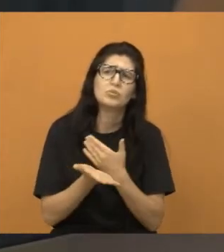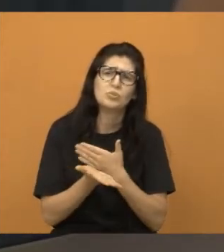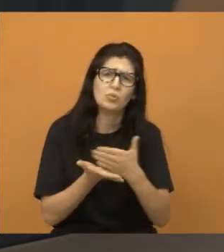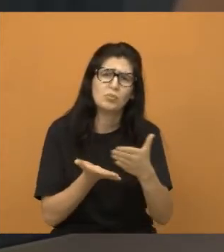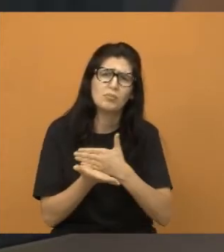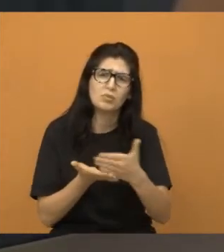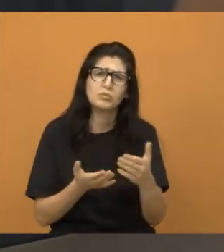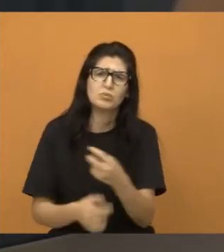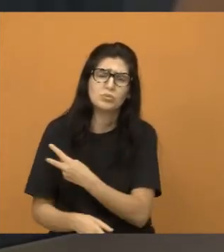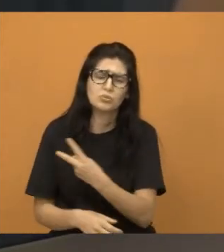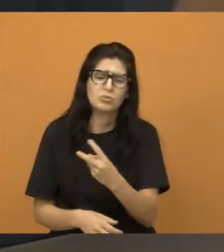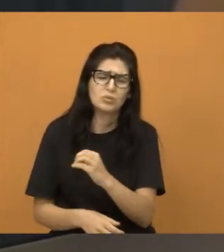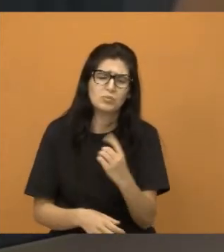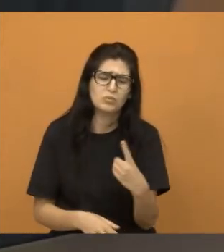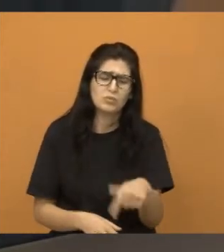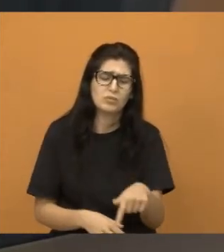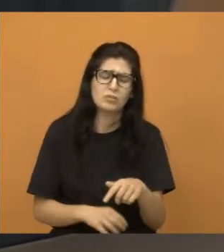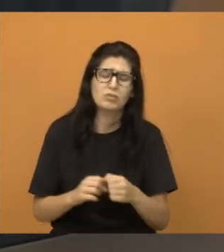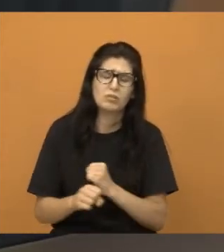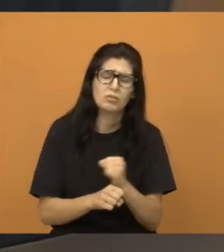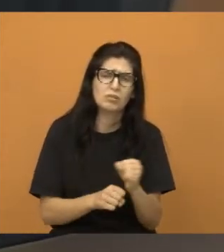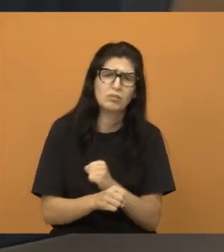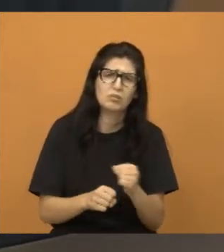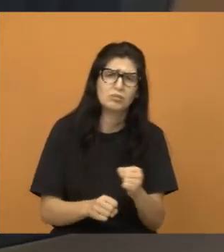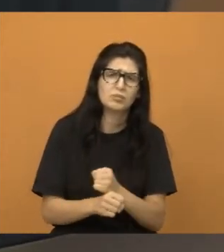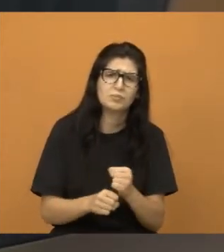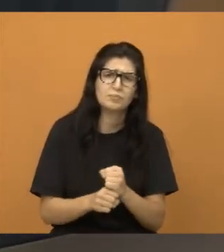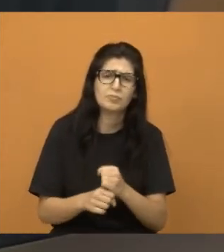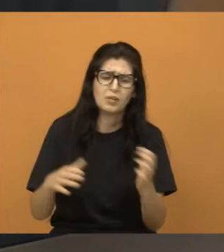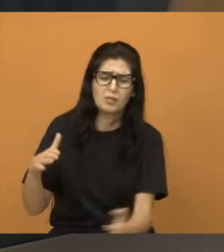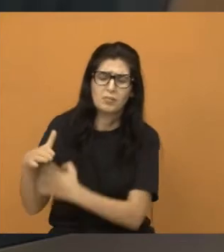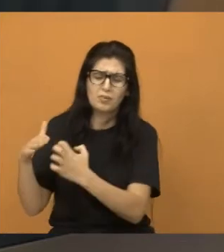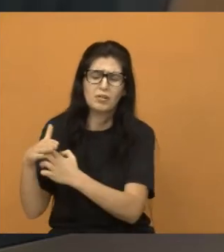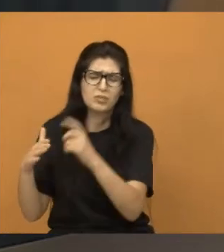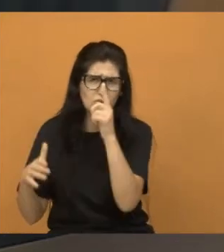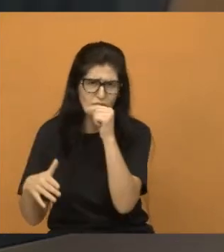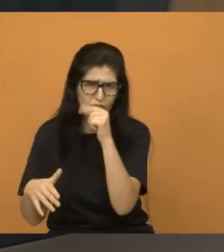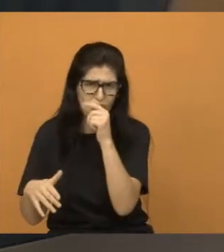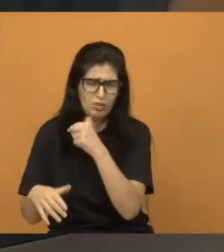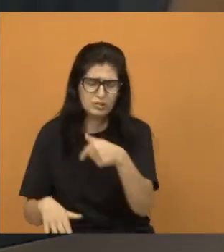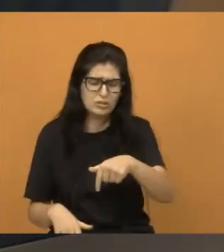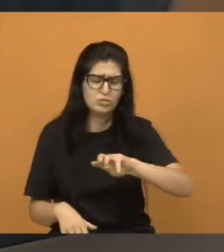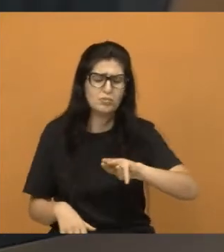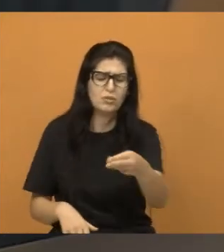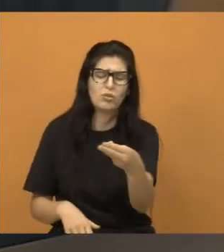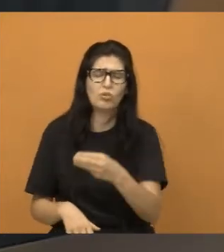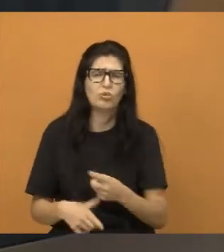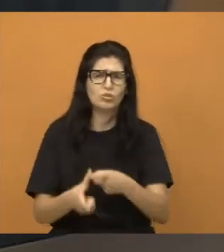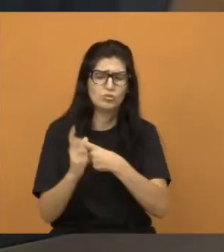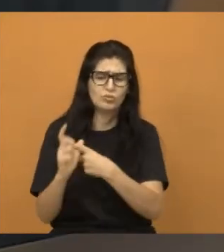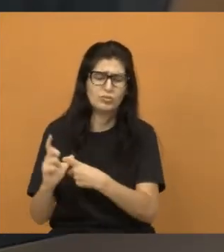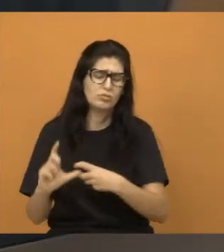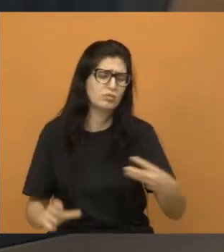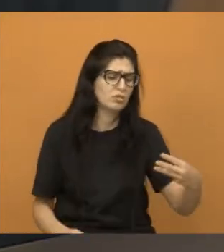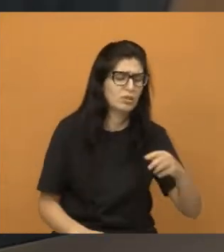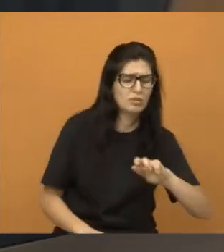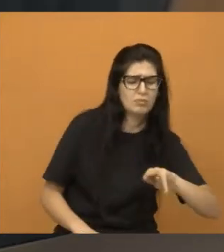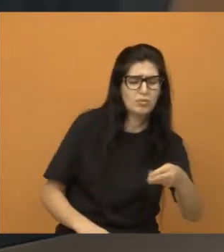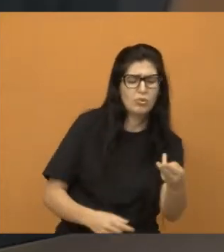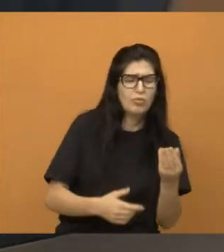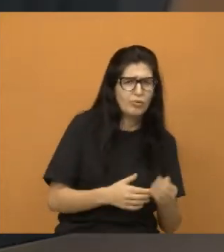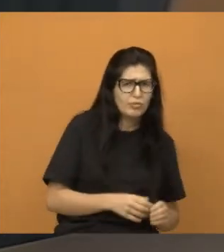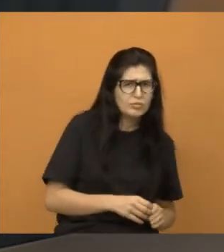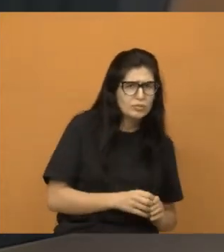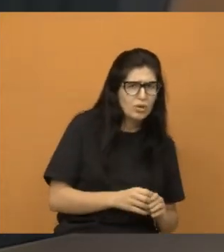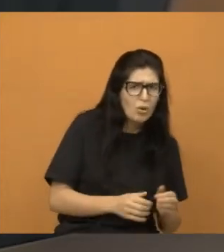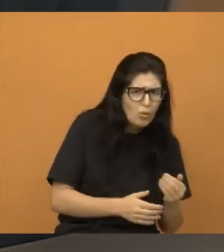de 2017, nós pegamos o SAI aí com 7 milhões de dívida e 3 milhões em caixa, e fechamos